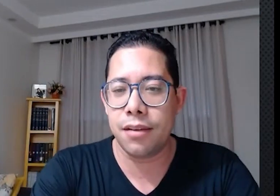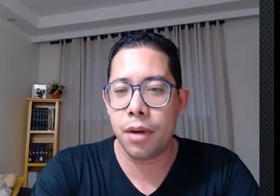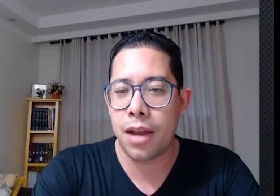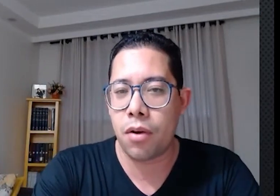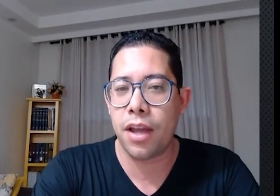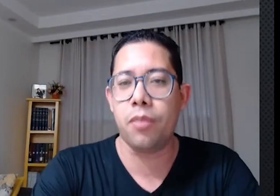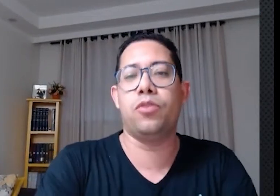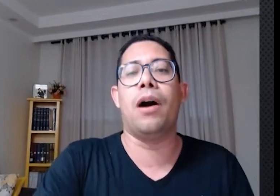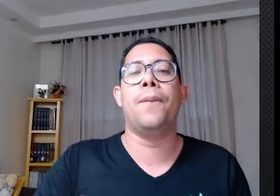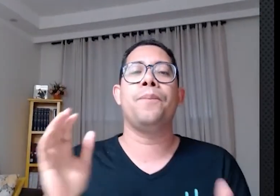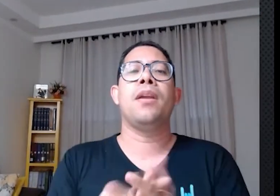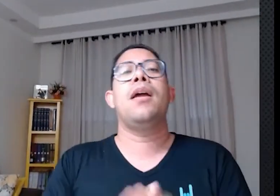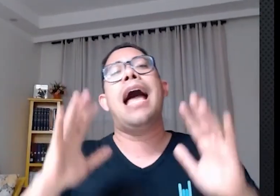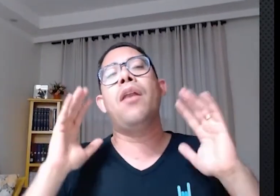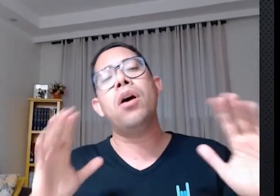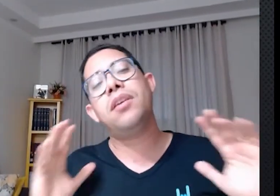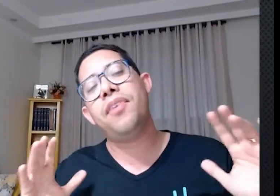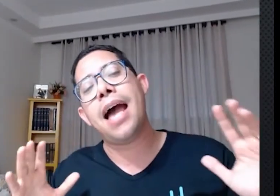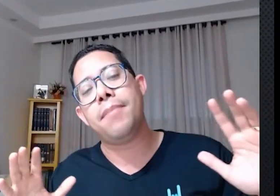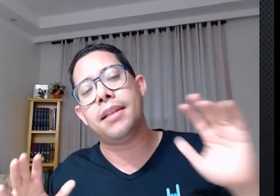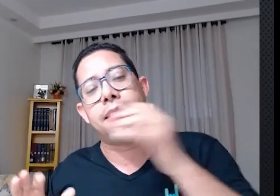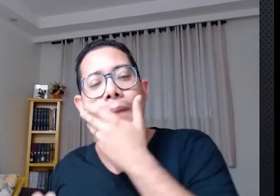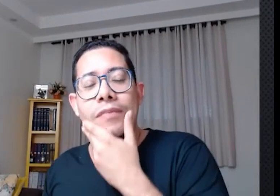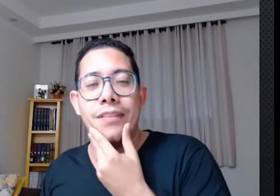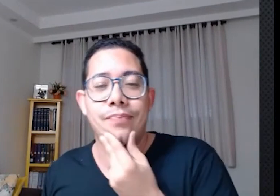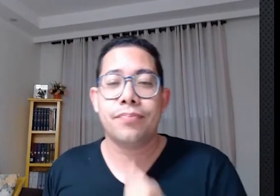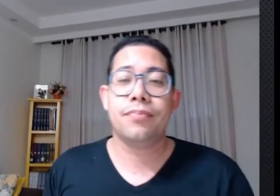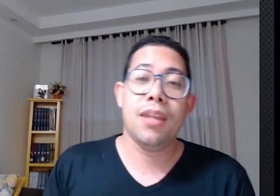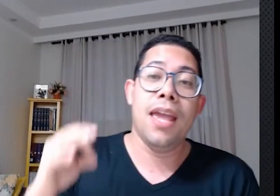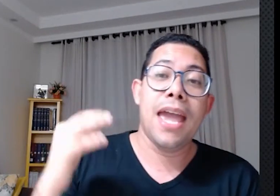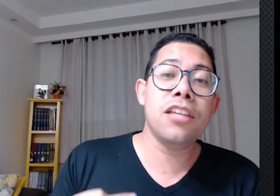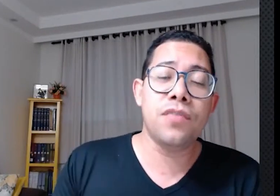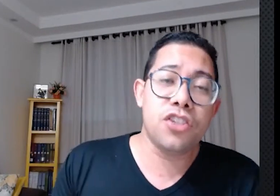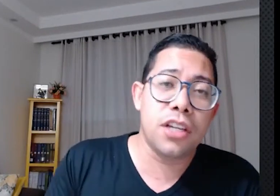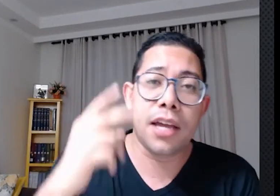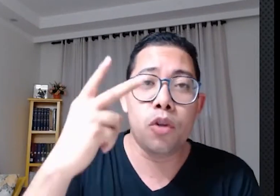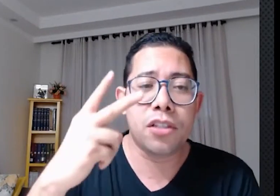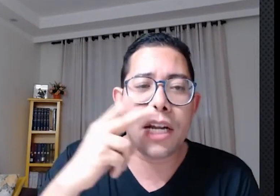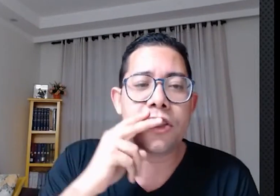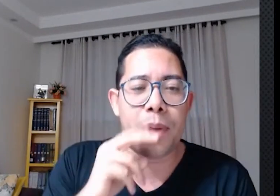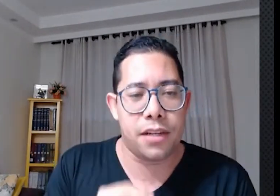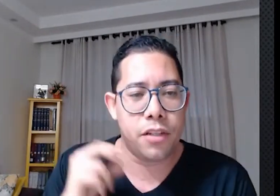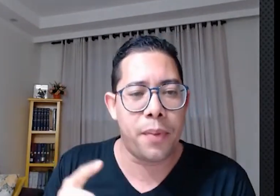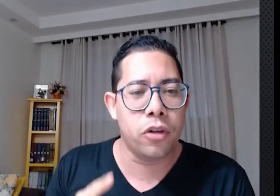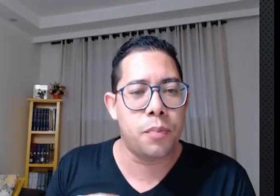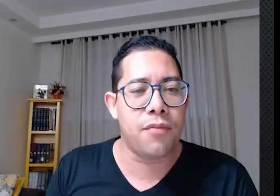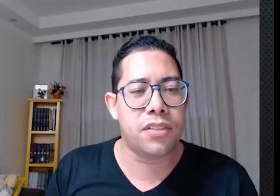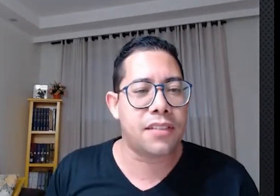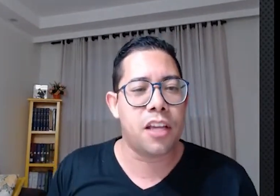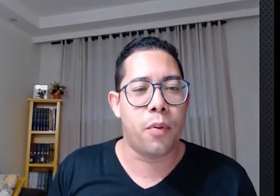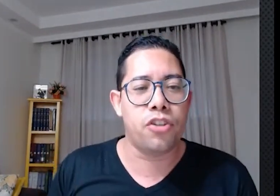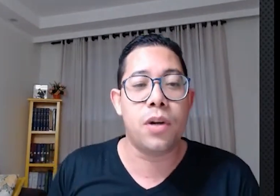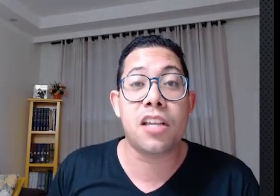Beleza, vamos lá correndo, pessoal. A nossa ferramenta é dividida em duas grandes partes. E eu pergunto para